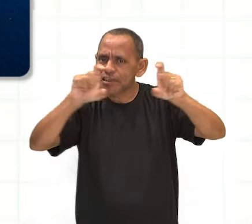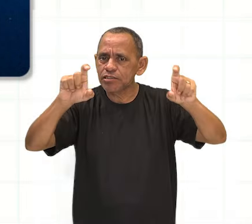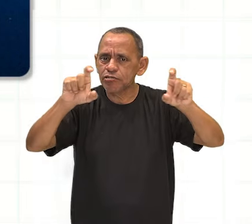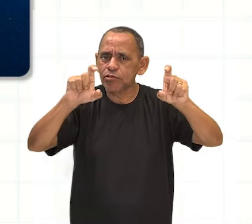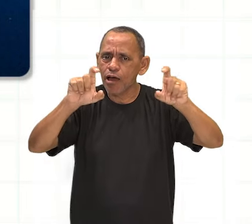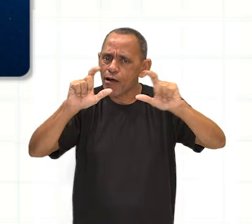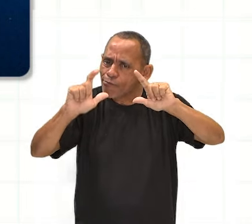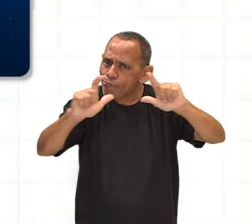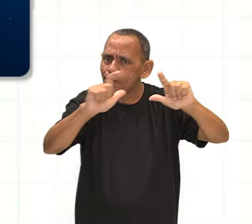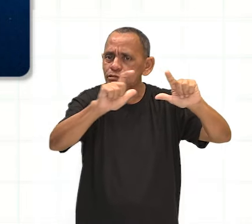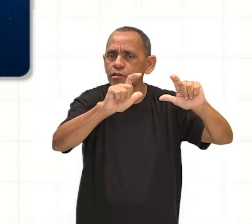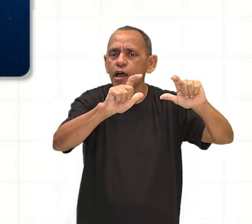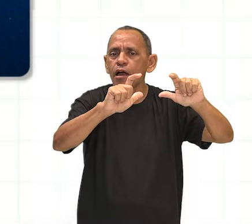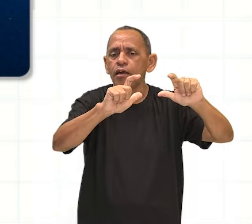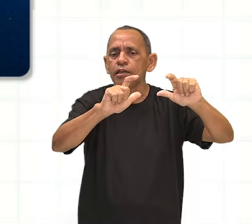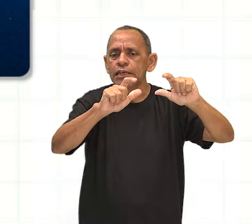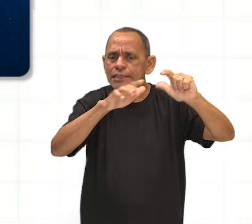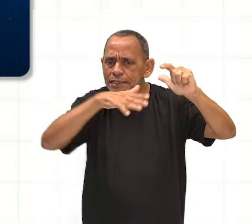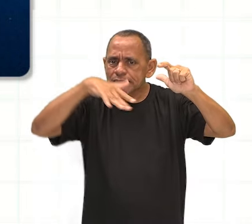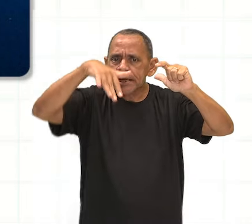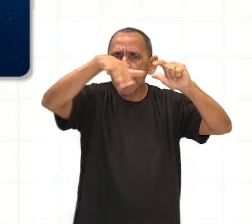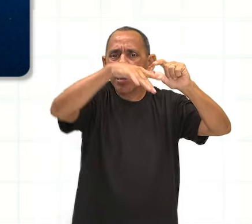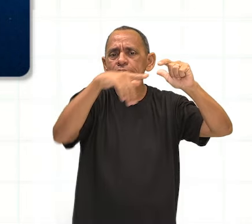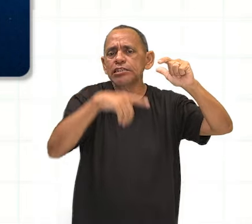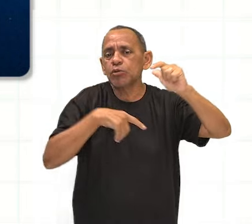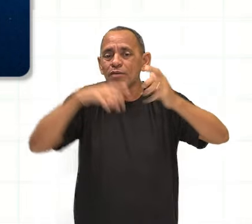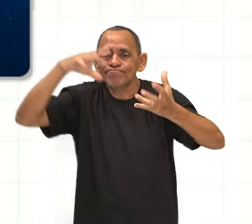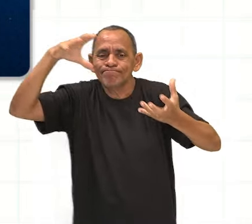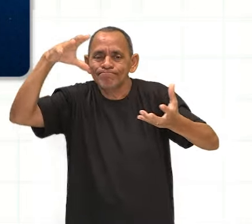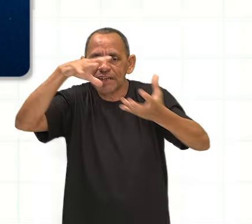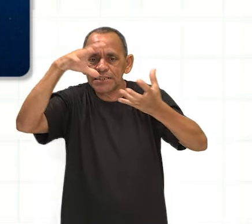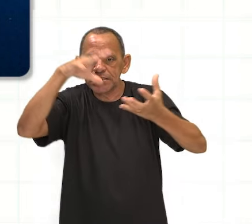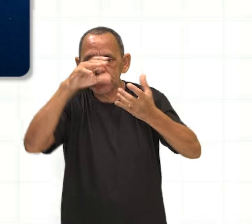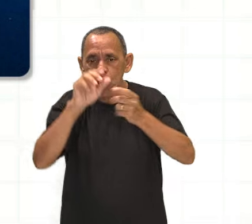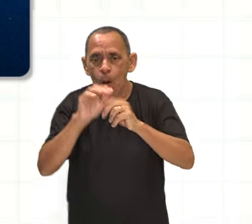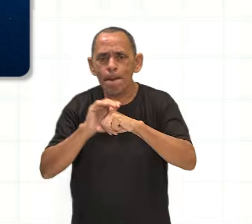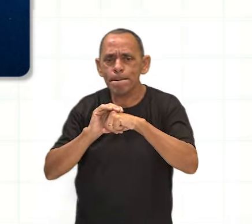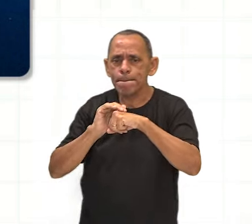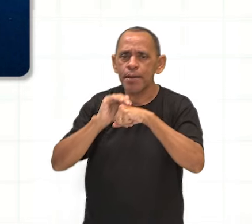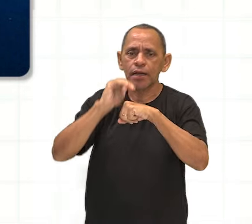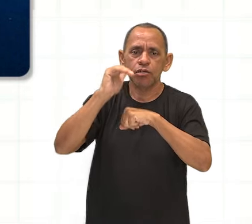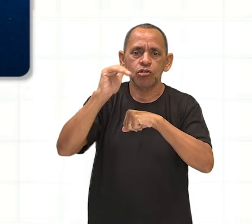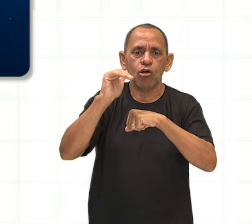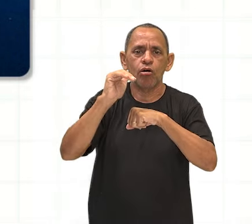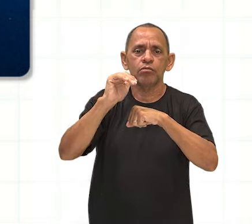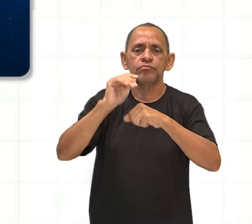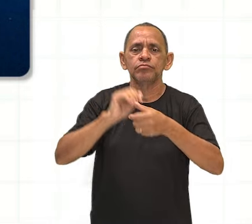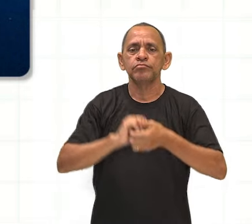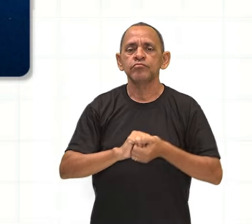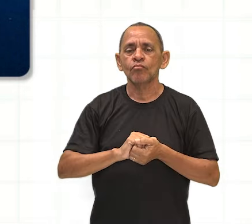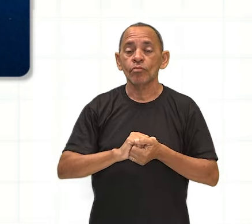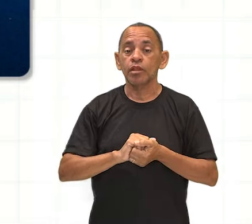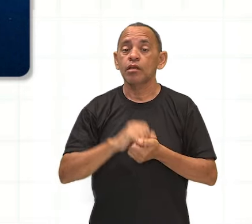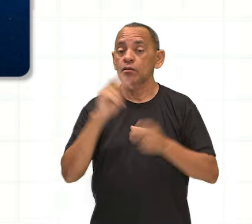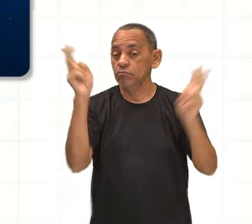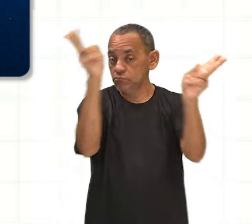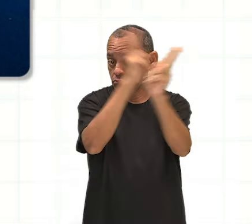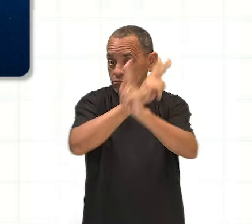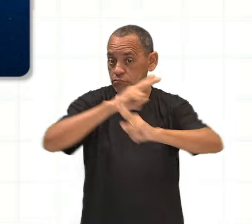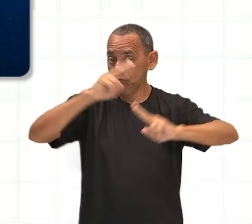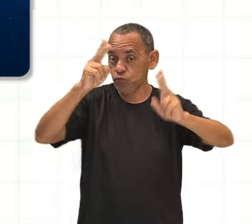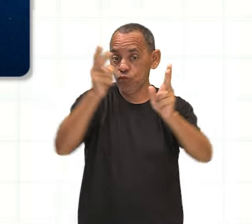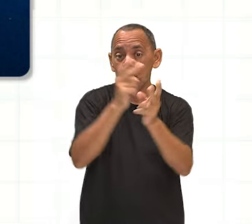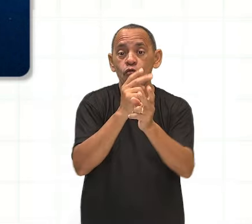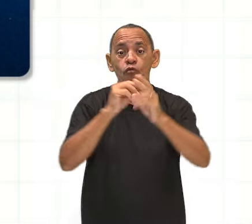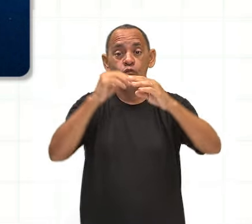vão descer, né, porque nessa área existe uma pressão maior e esses ventos acabam descendo. E o que a